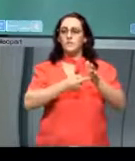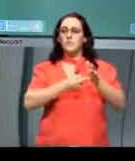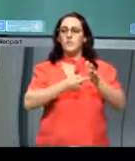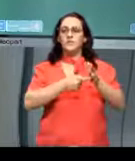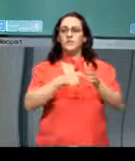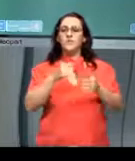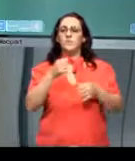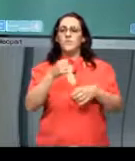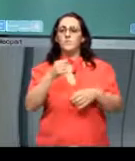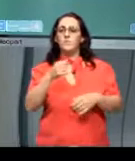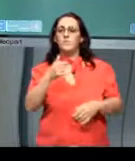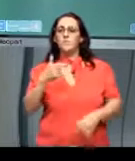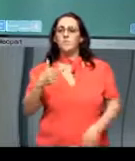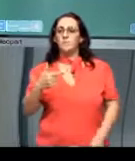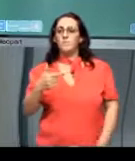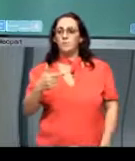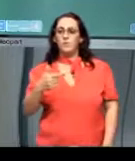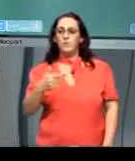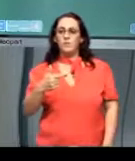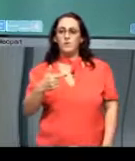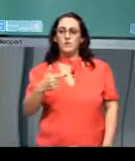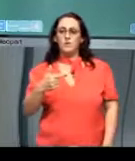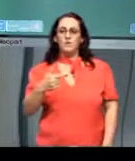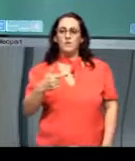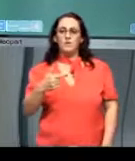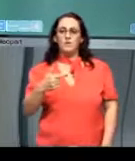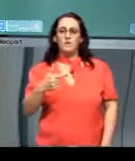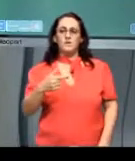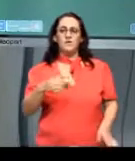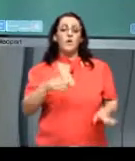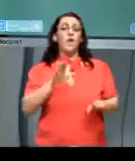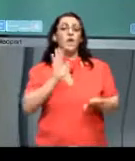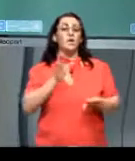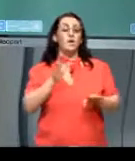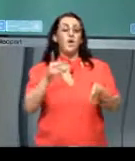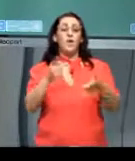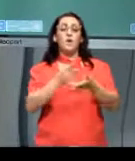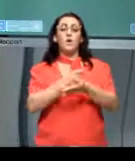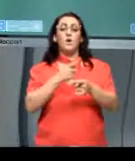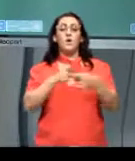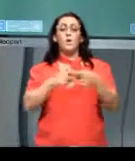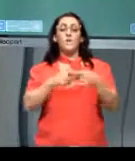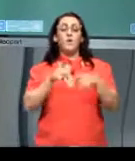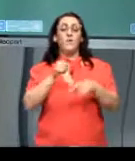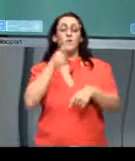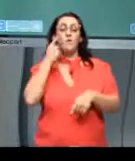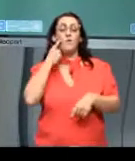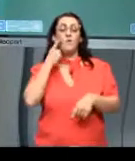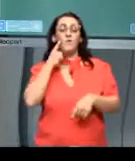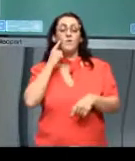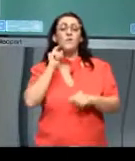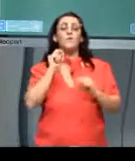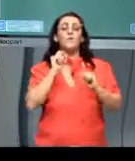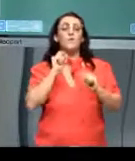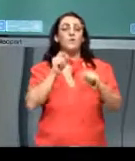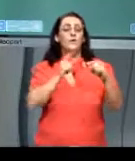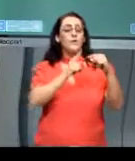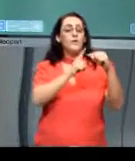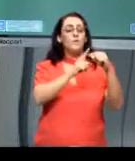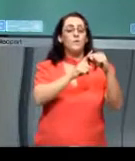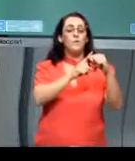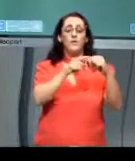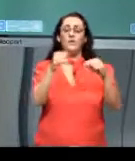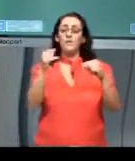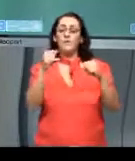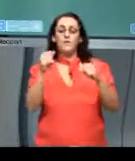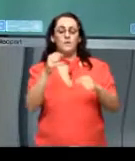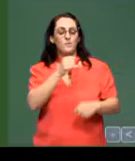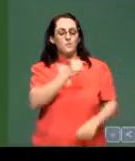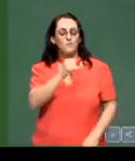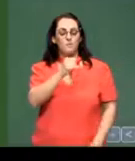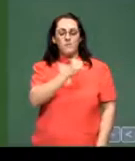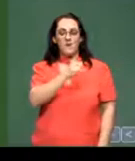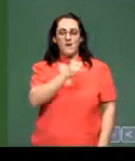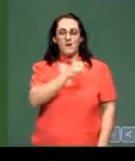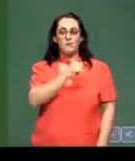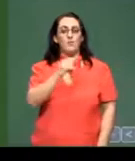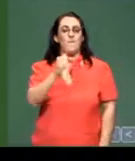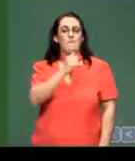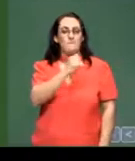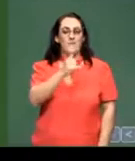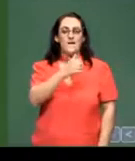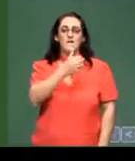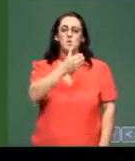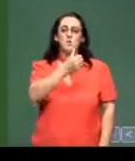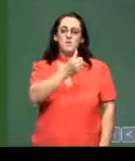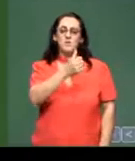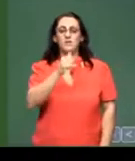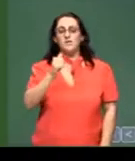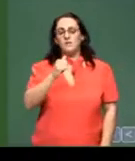Eu até errei aqui, né? Porque eu devia ter olhado o sinal. Olha, mais vezes menos dá menos, e 3 vezes 2 dá 6, e